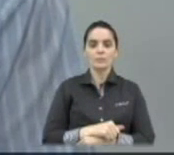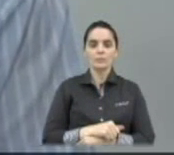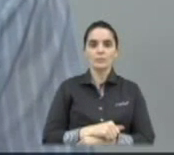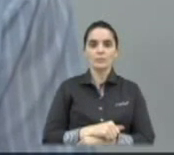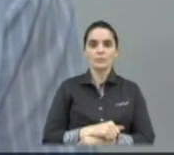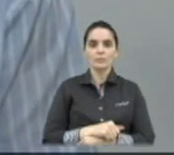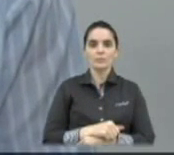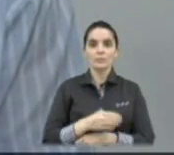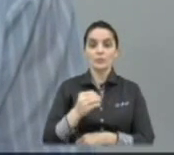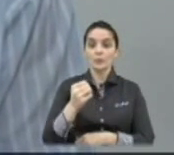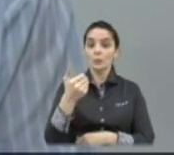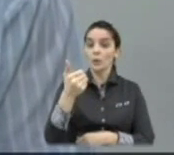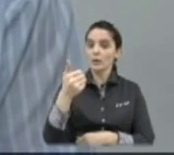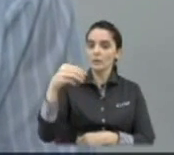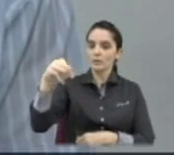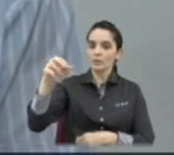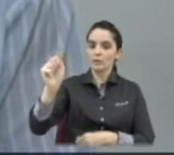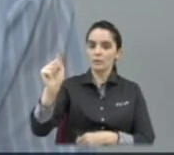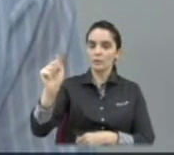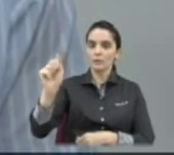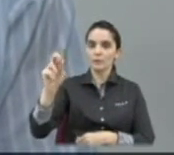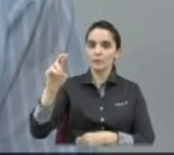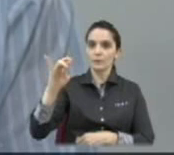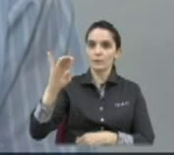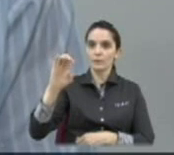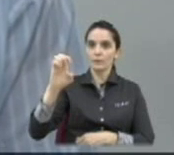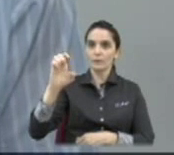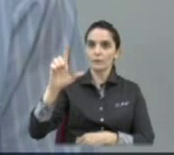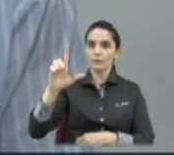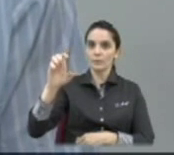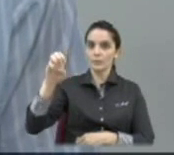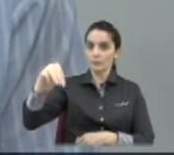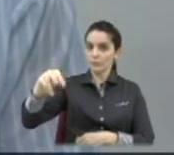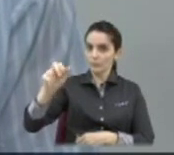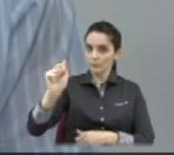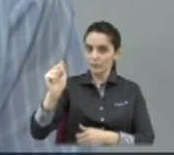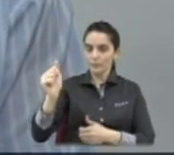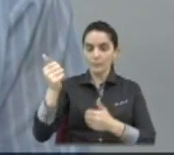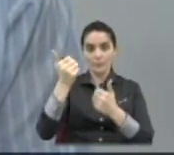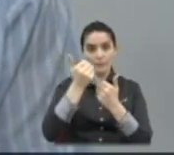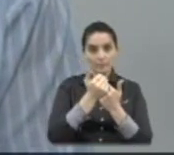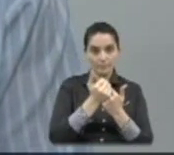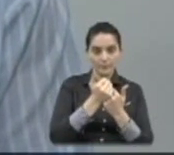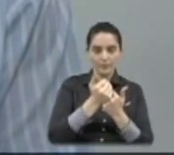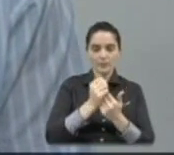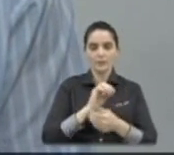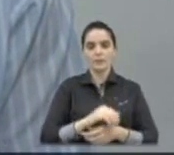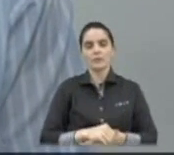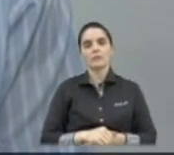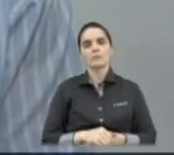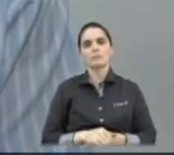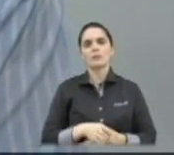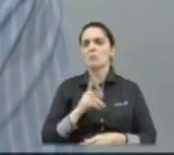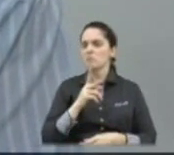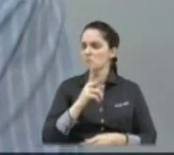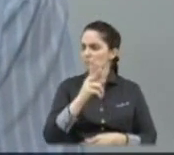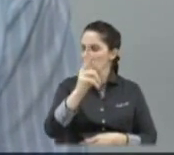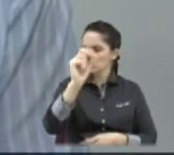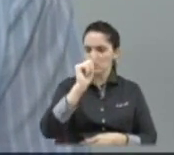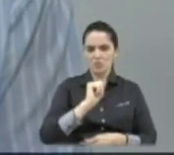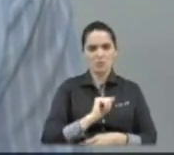Quase que ela foi vice naquela chapa, mas foi uma pessoa que sempre ajudou muito do ponto de